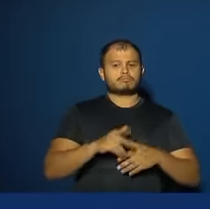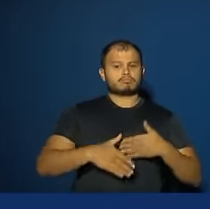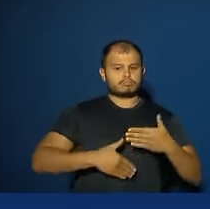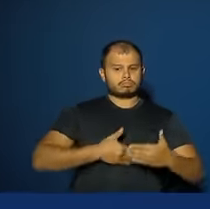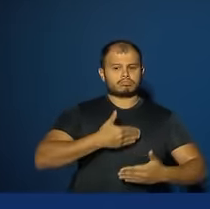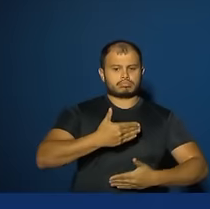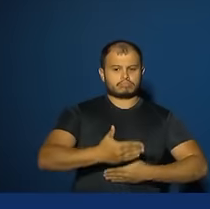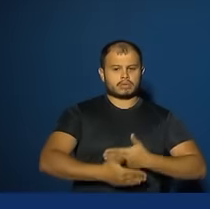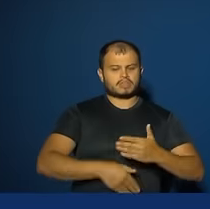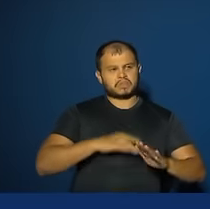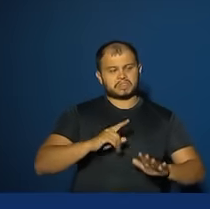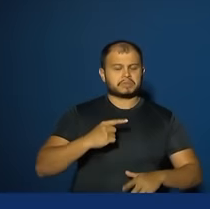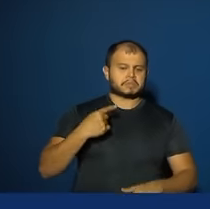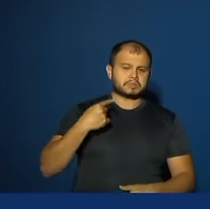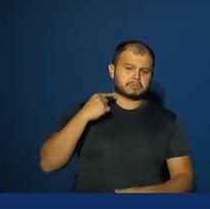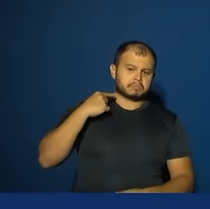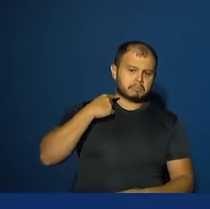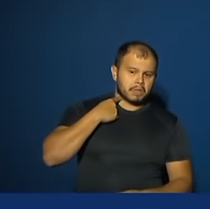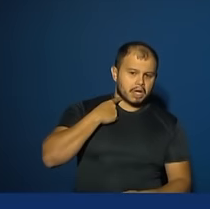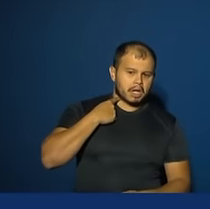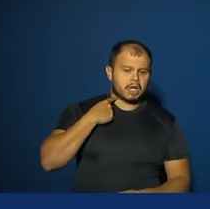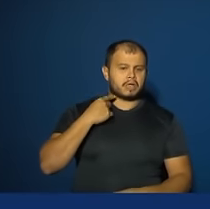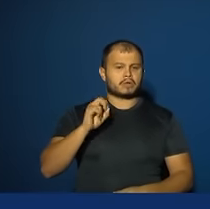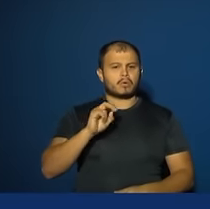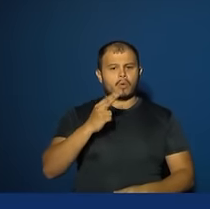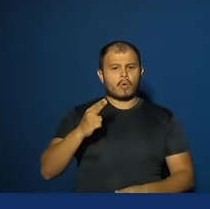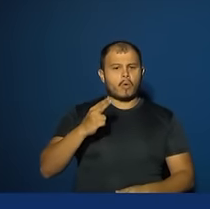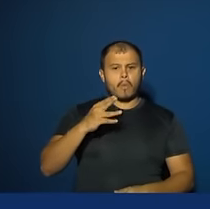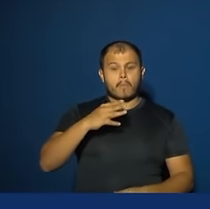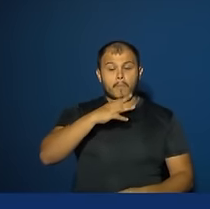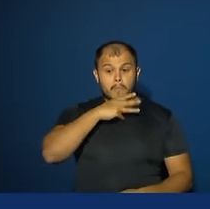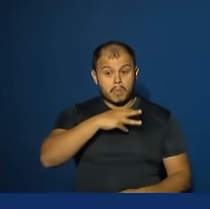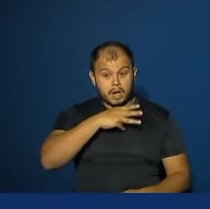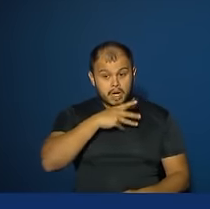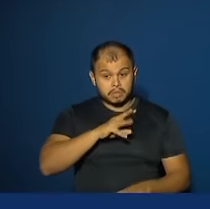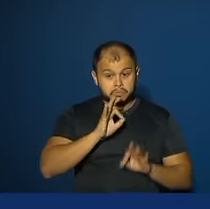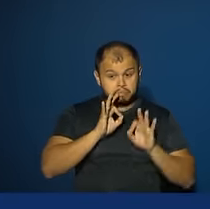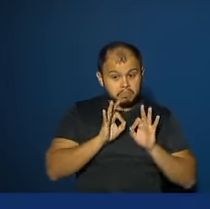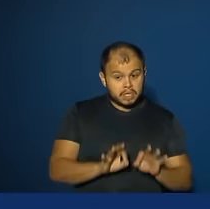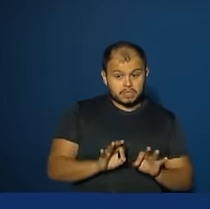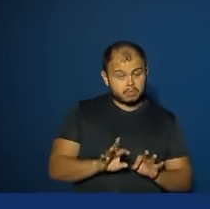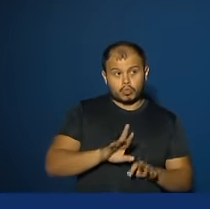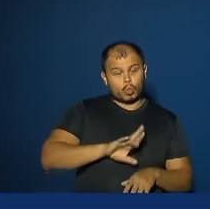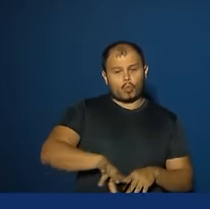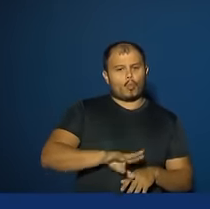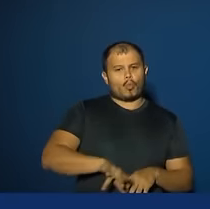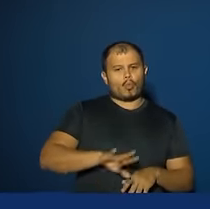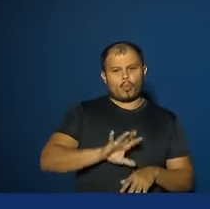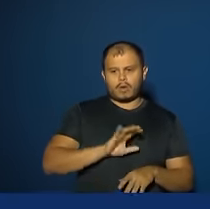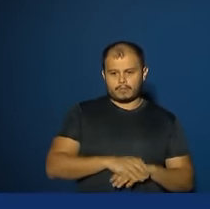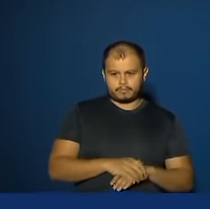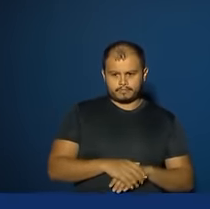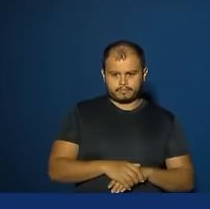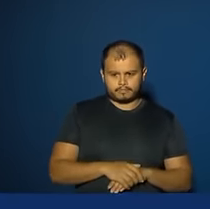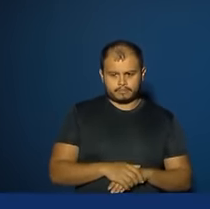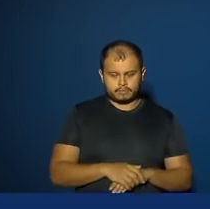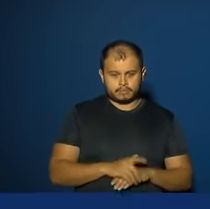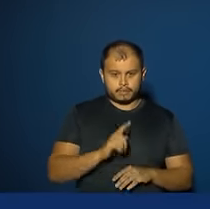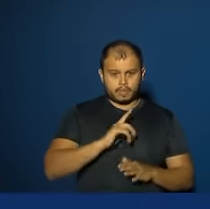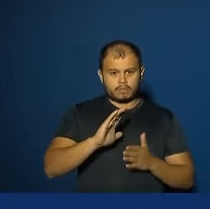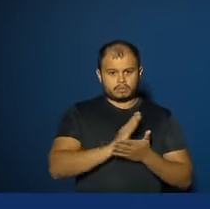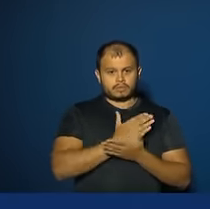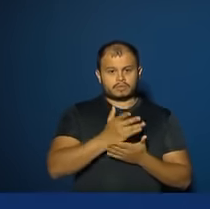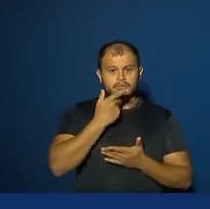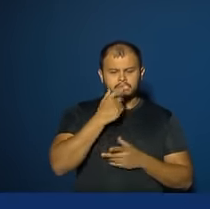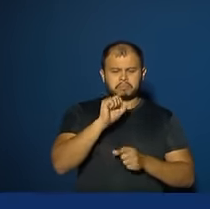talvez seja em maio, talvez seja logo em seguida, parece que em março, de fato, não é mais. Tem um pessoal que está dizendo, vamos